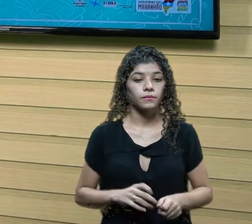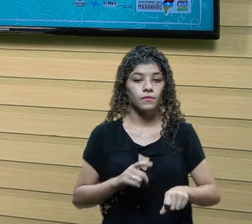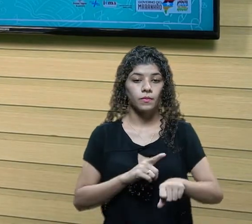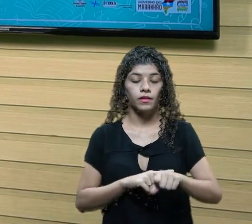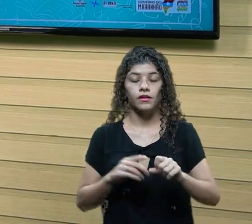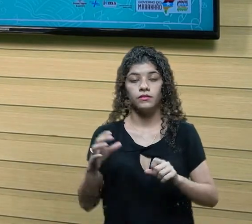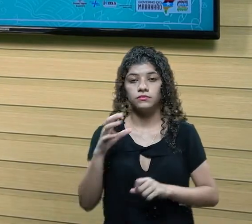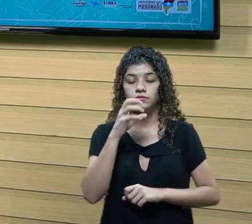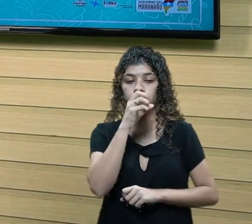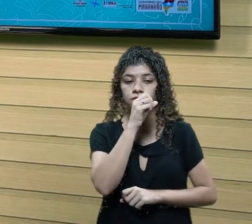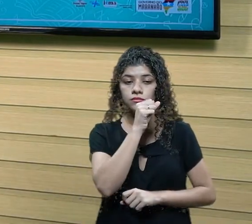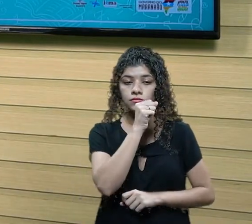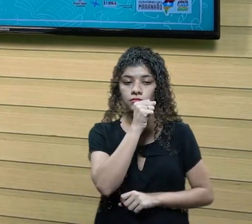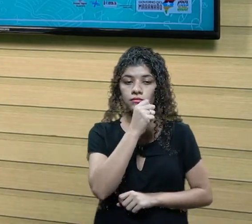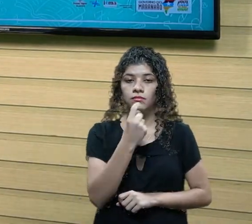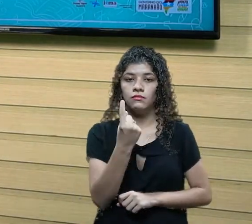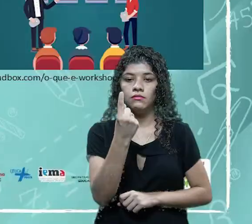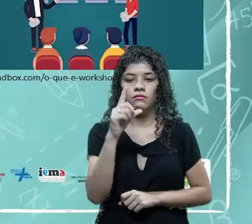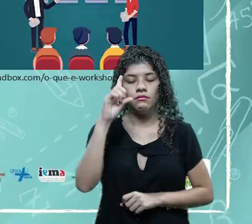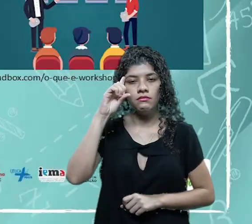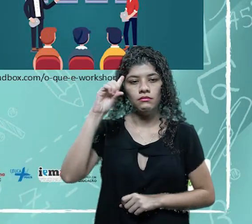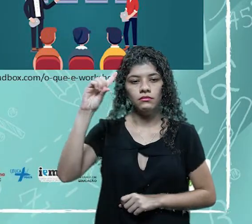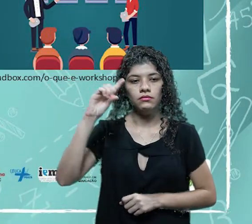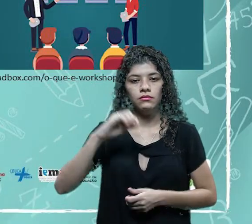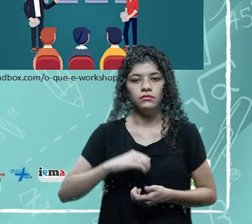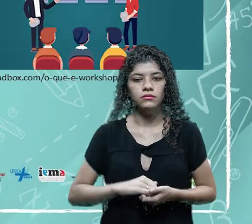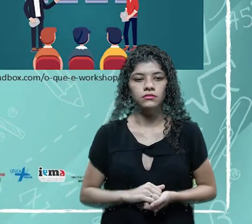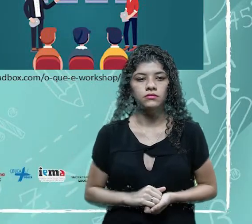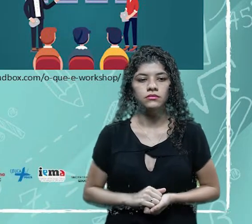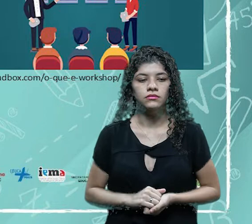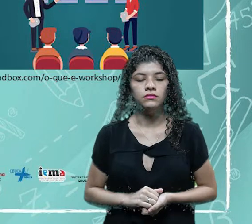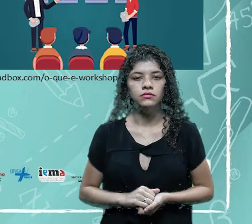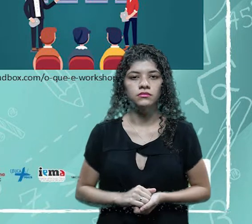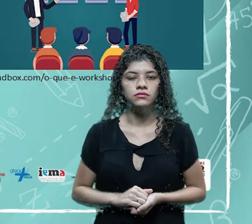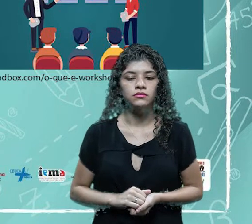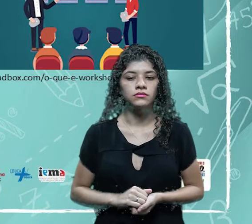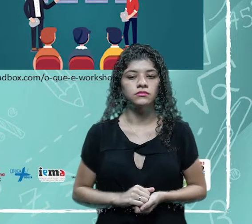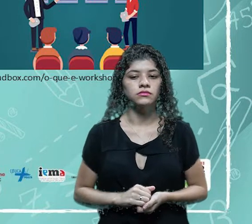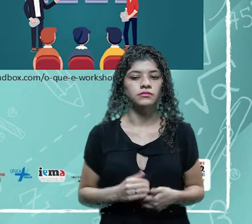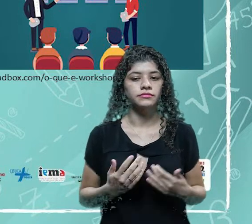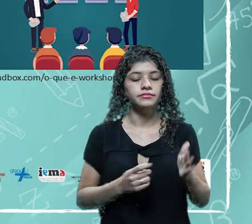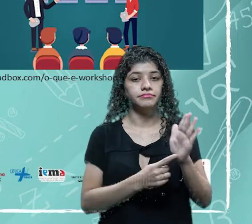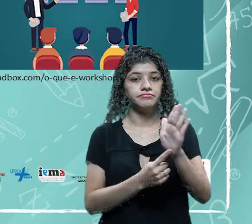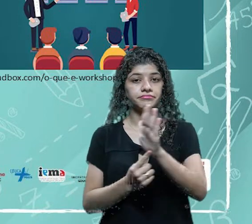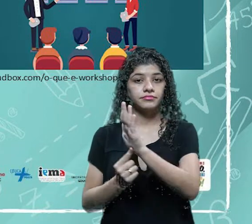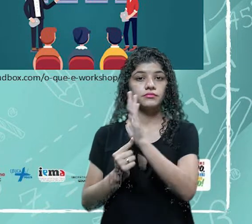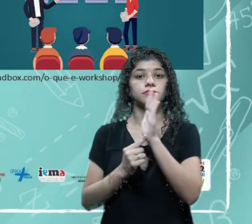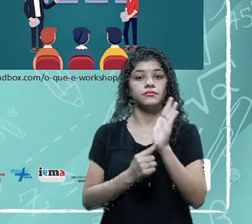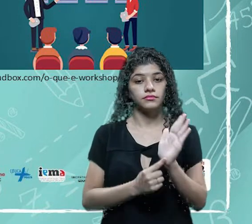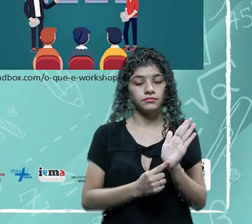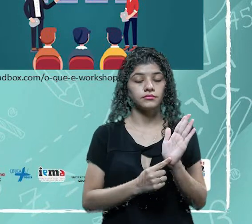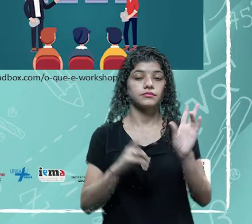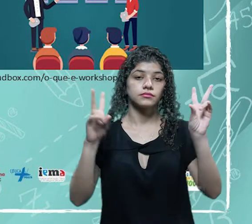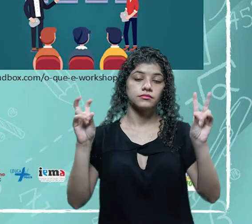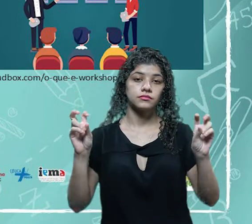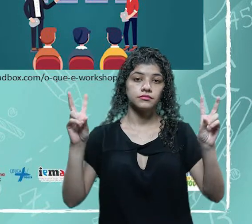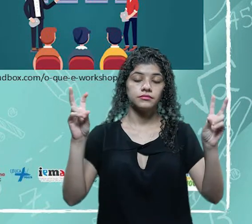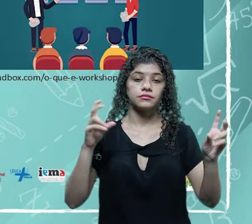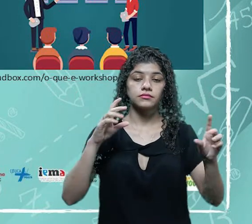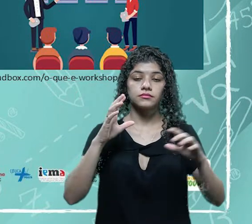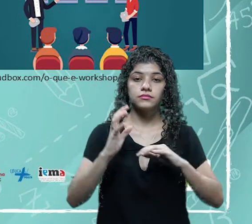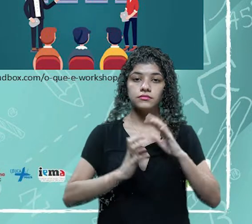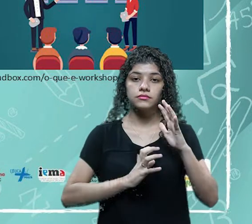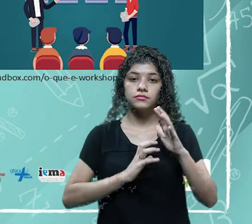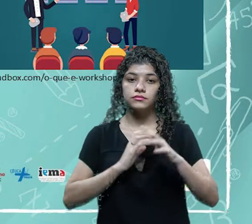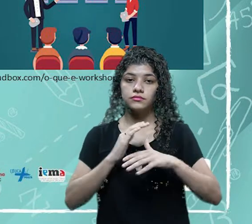horas e geralmente um dia eles funcionam através de Exposição de de temas